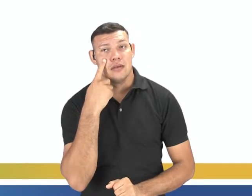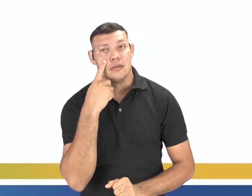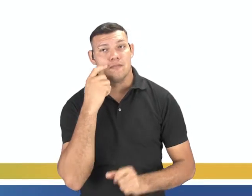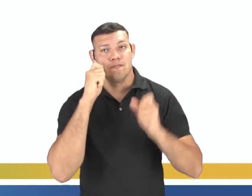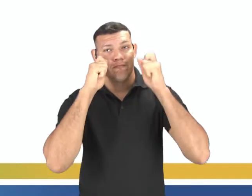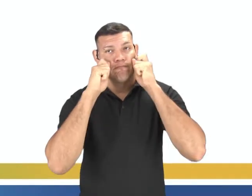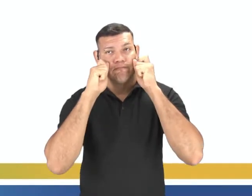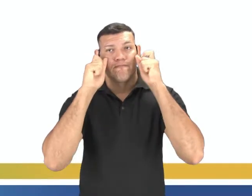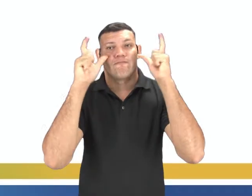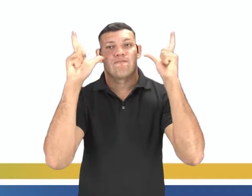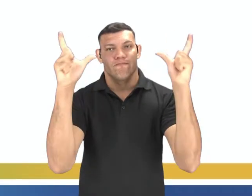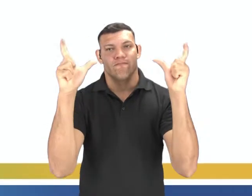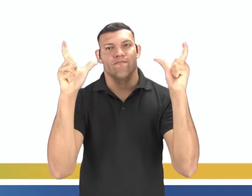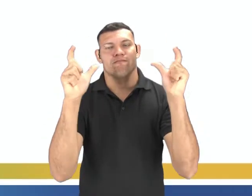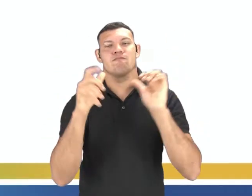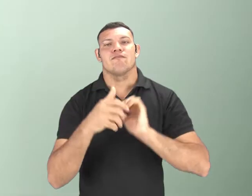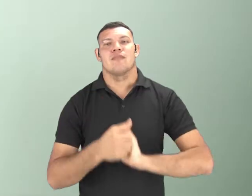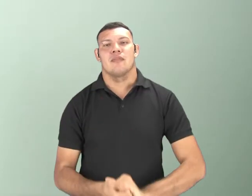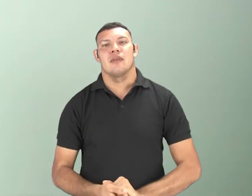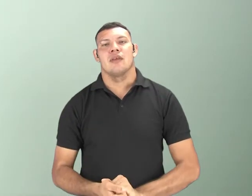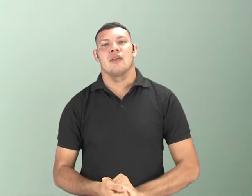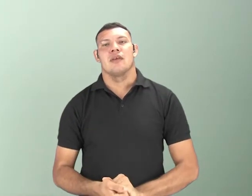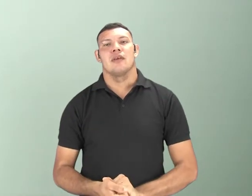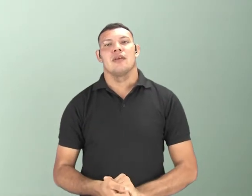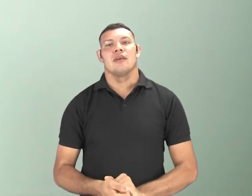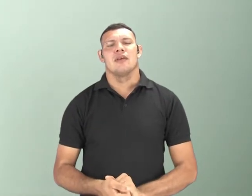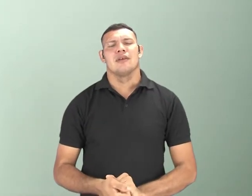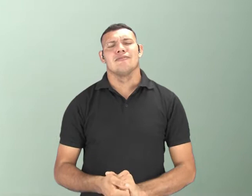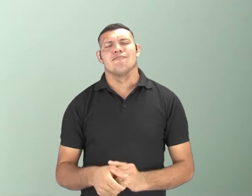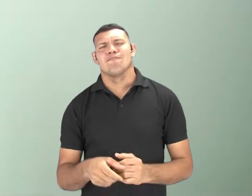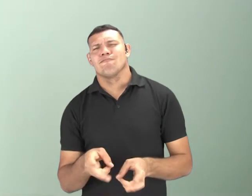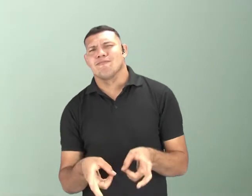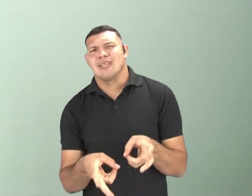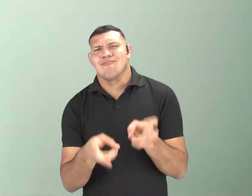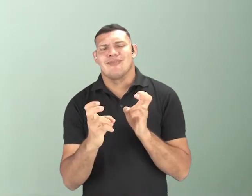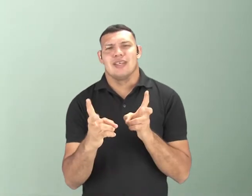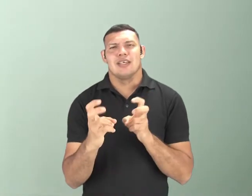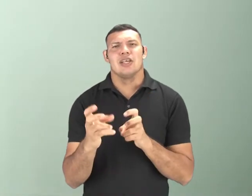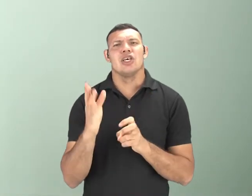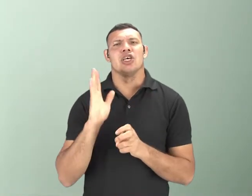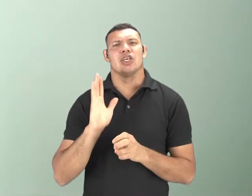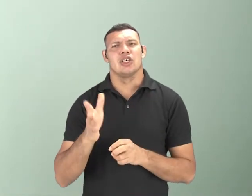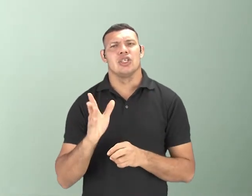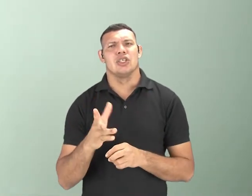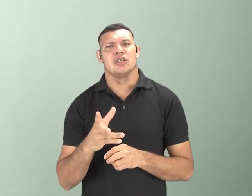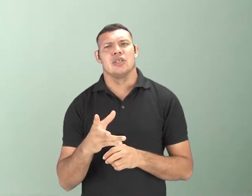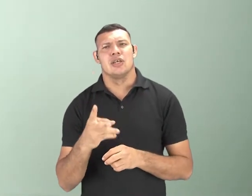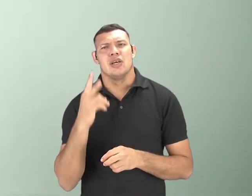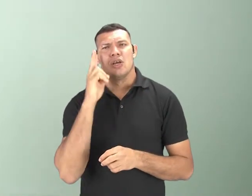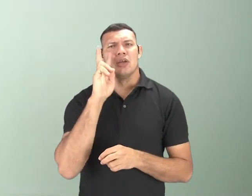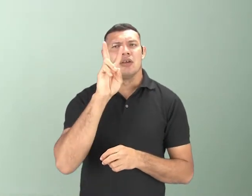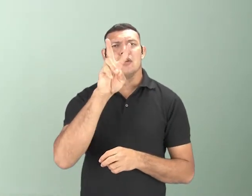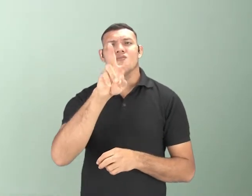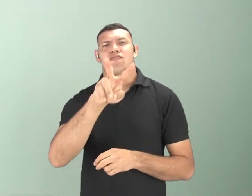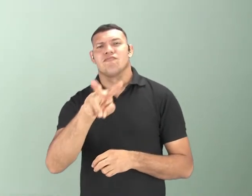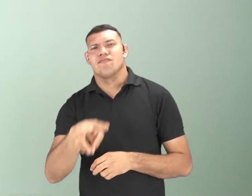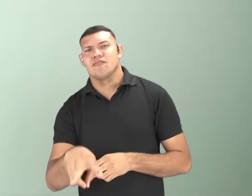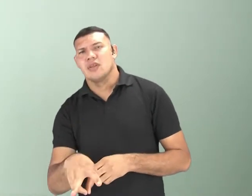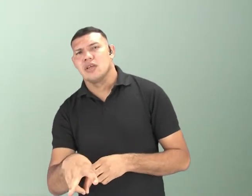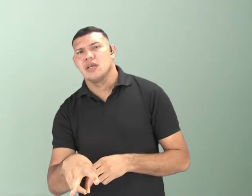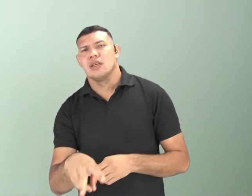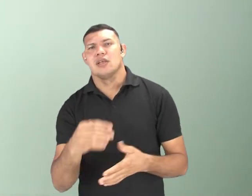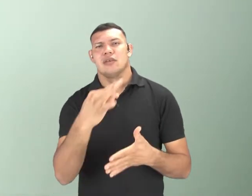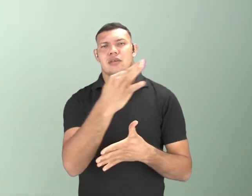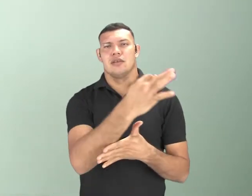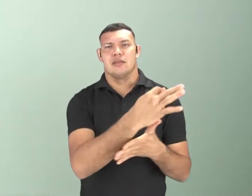acompanhassem e prestassem bem atenção e vissem se vocês já ouviram em alguma fala, em algum